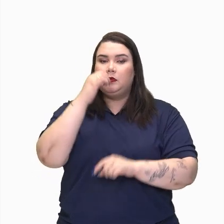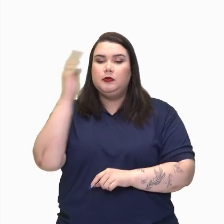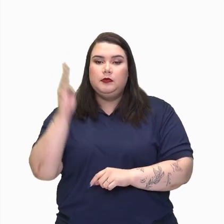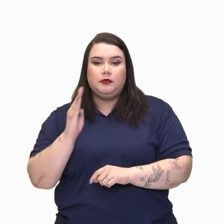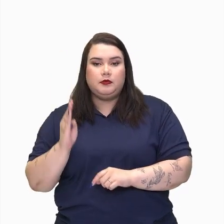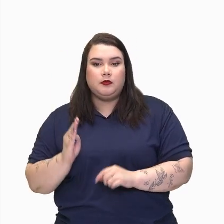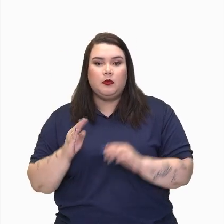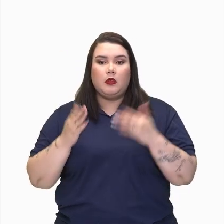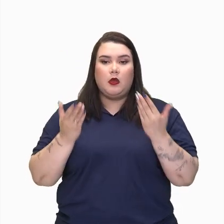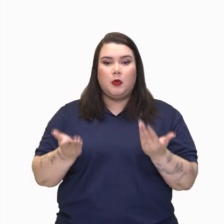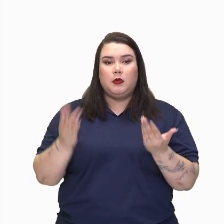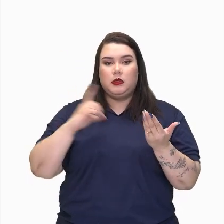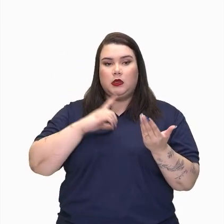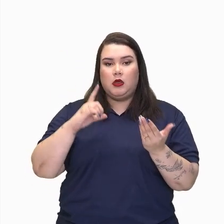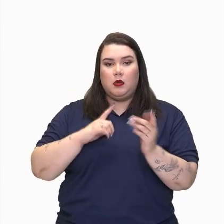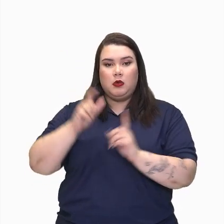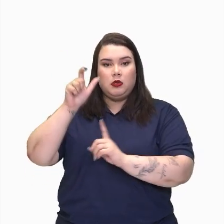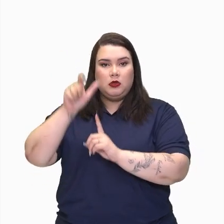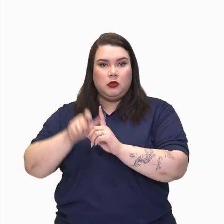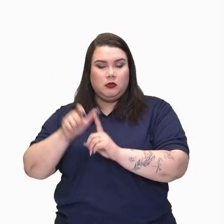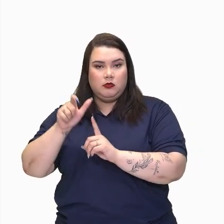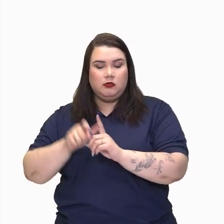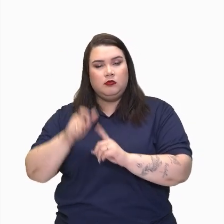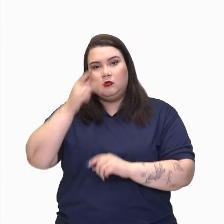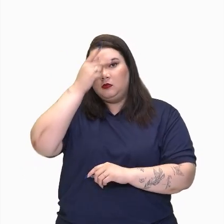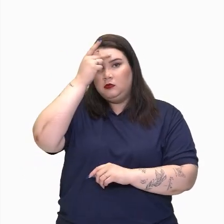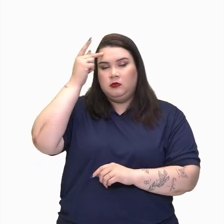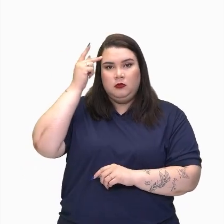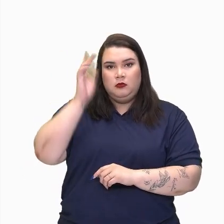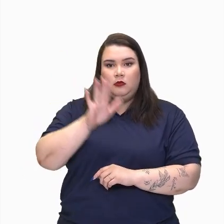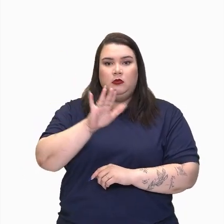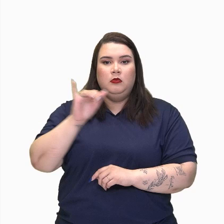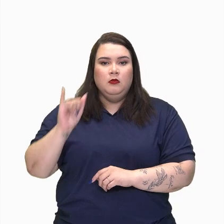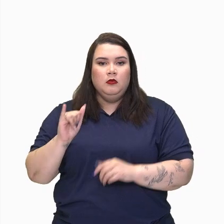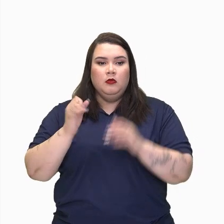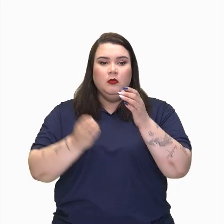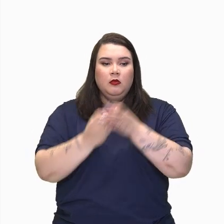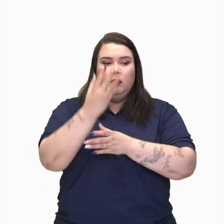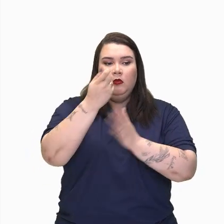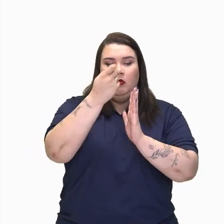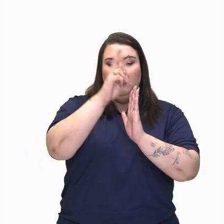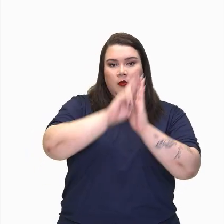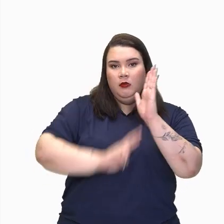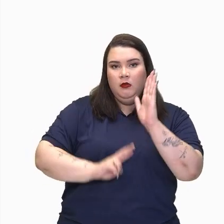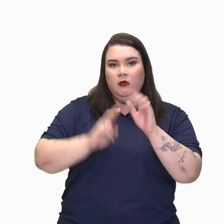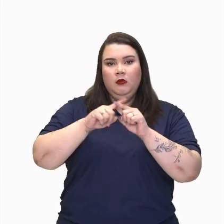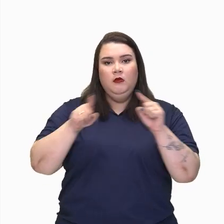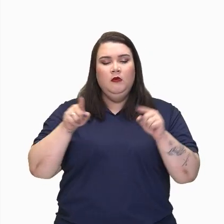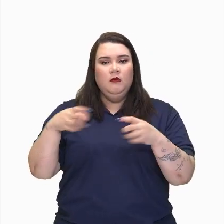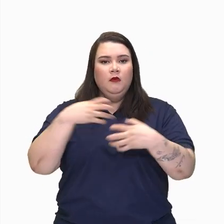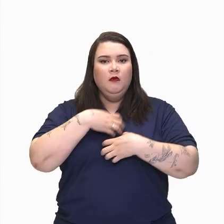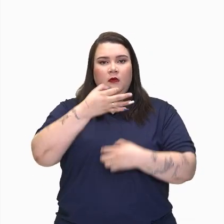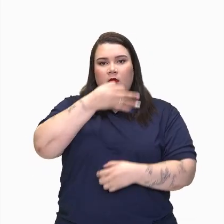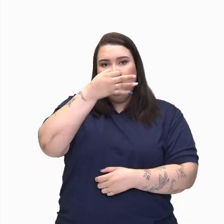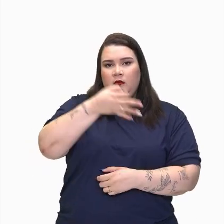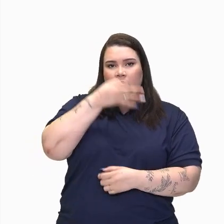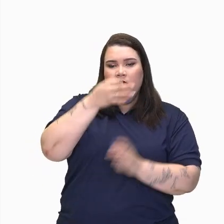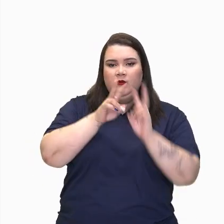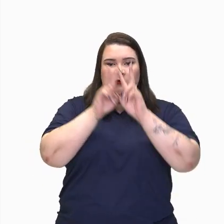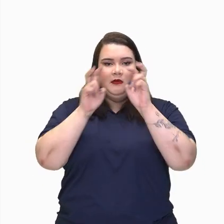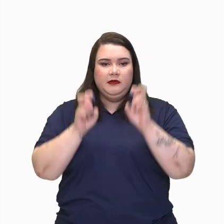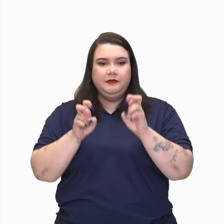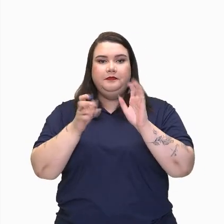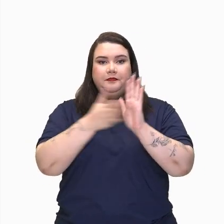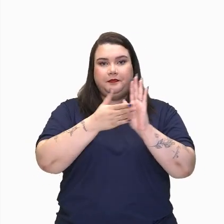ali candidatos que vão escrever uma redação, mas essa redação vai mostrar o que eles têm de opinião a respeito do tema que